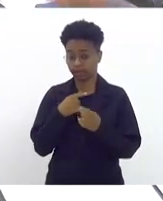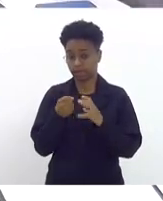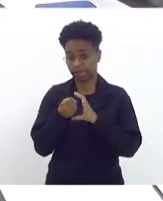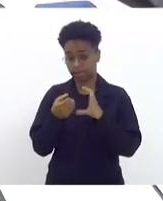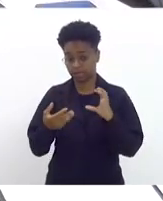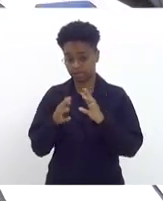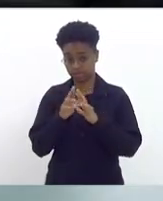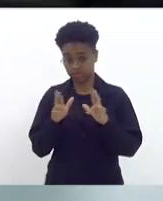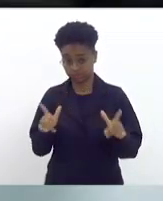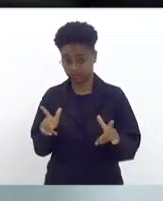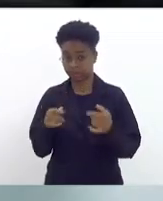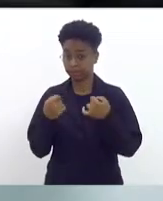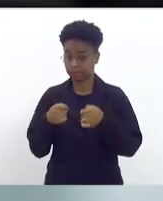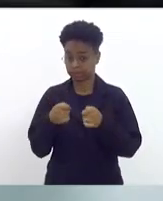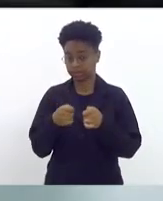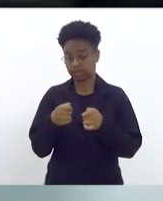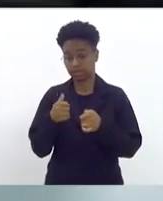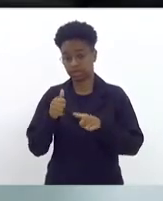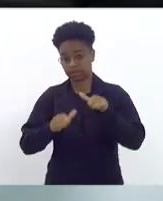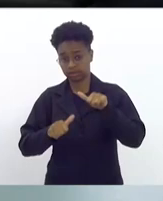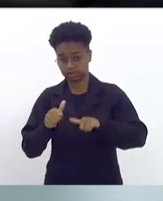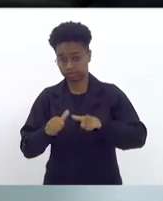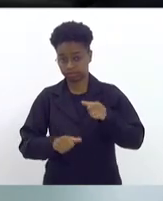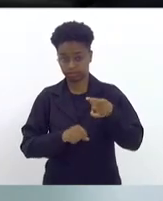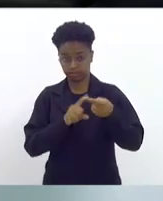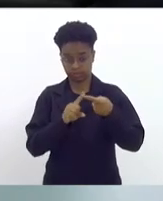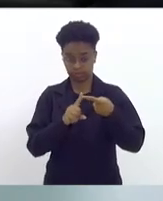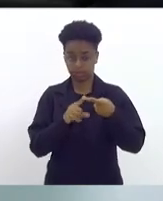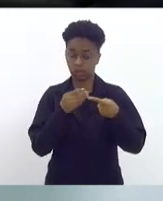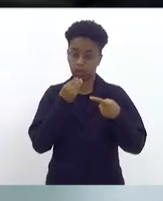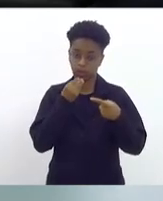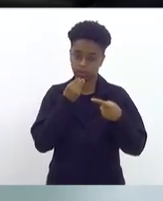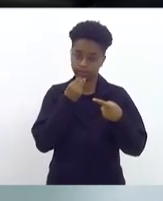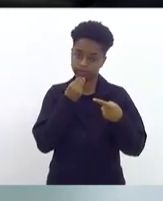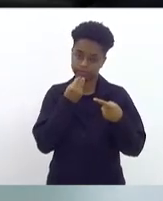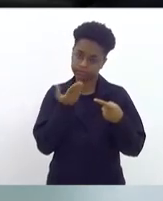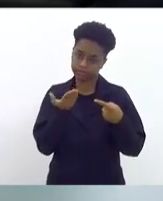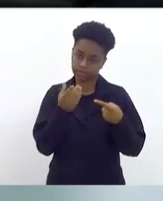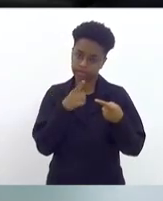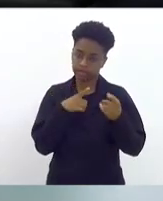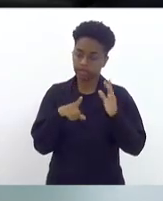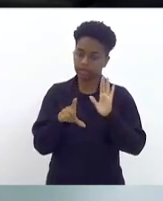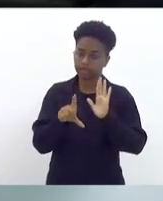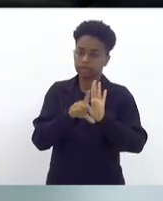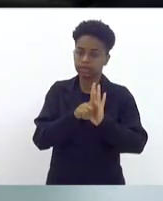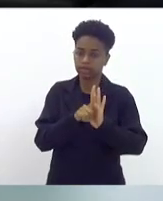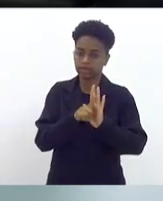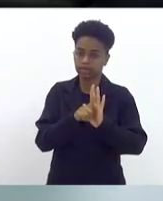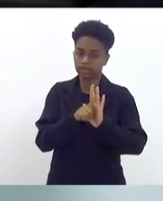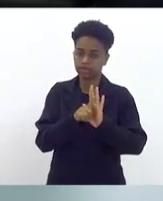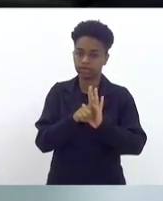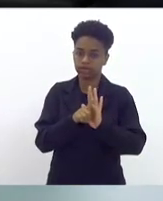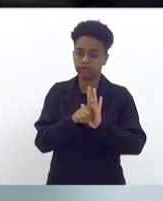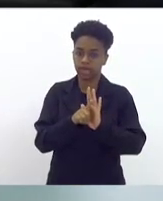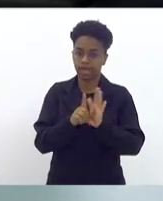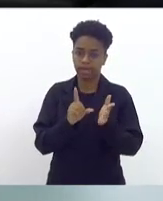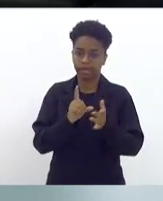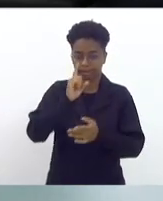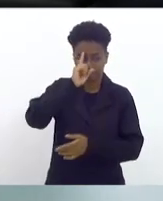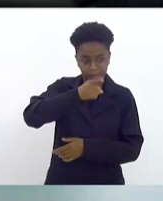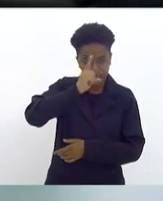precisam ser enfrentados um é Obviamente você fazer uma lei que incide sobre concessões